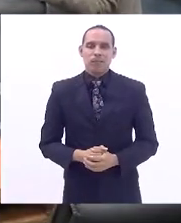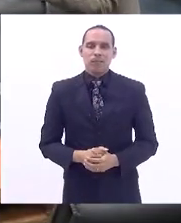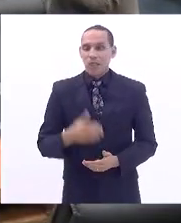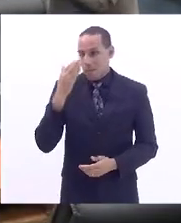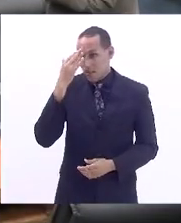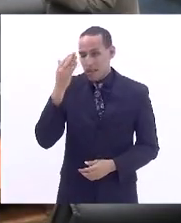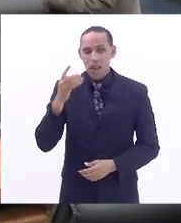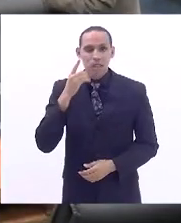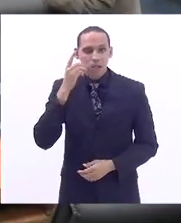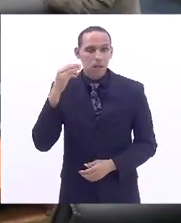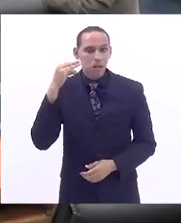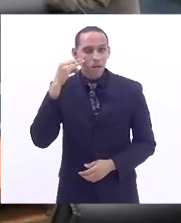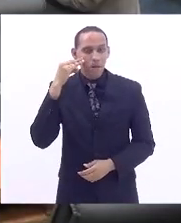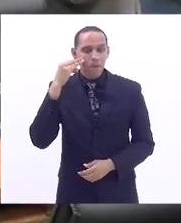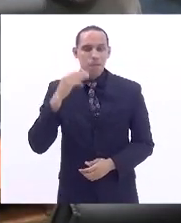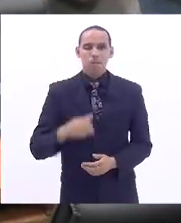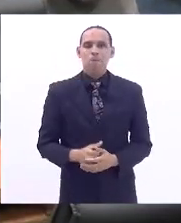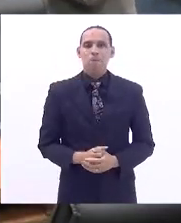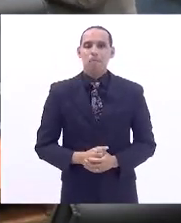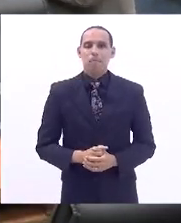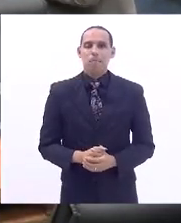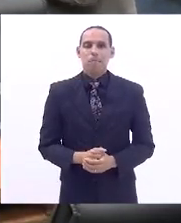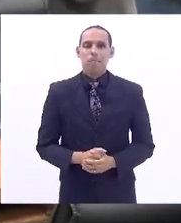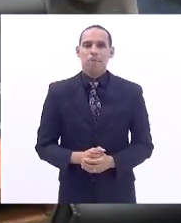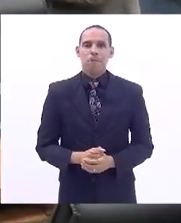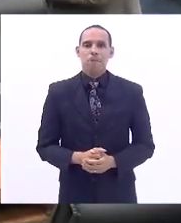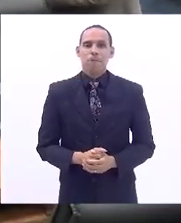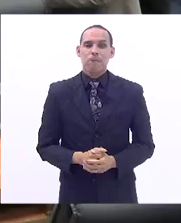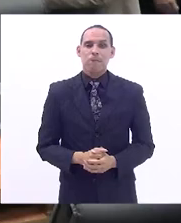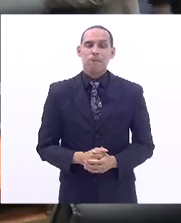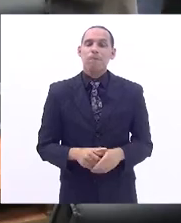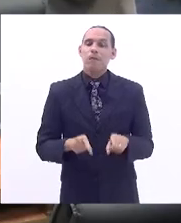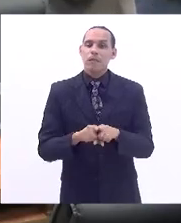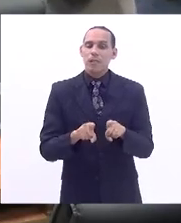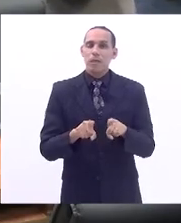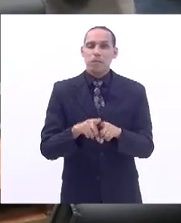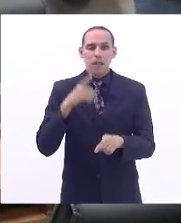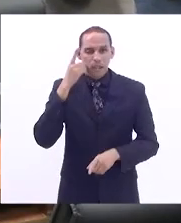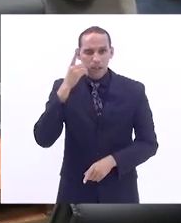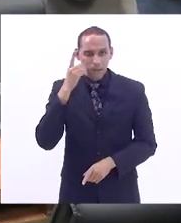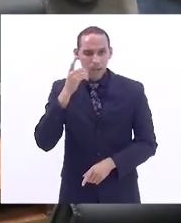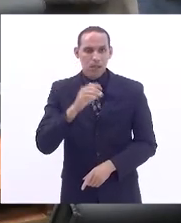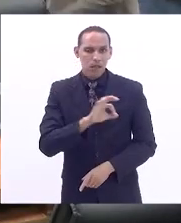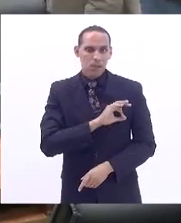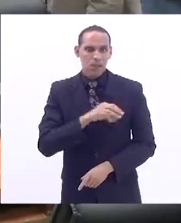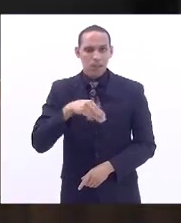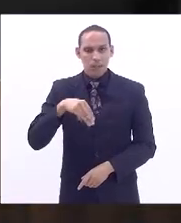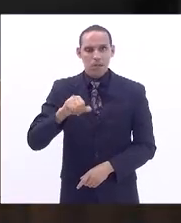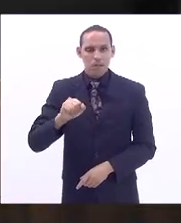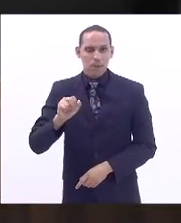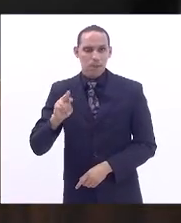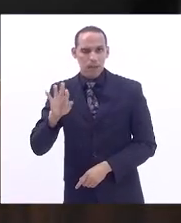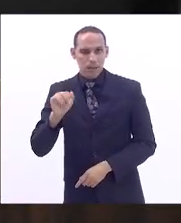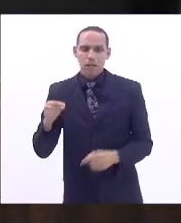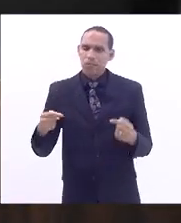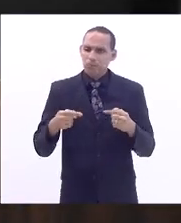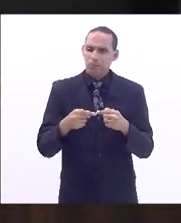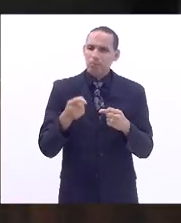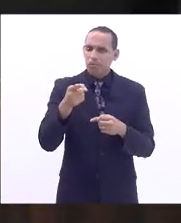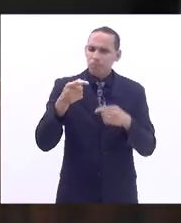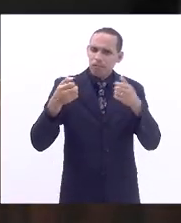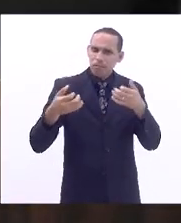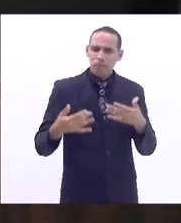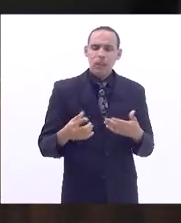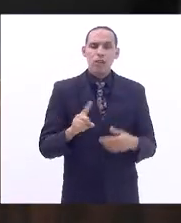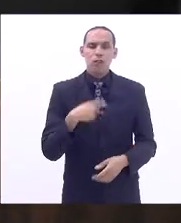obrigado a deputada a Mônica Francisco e reafirmar a deputada Martha Rocha dialogando com a sua fala que a